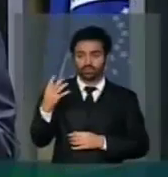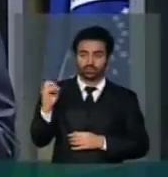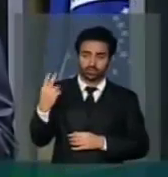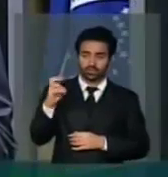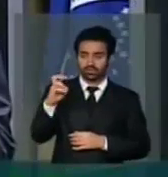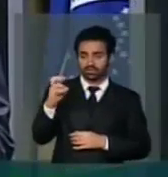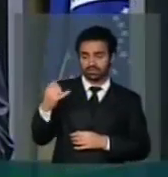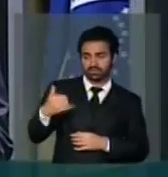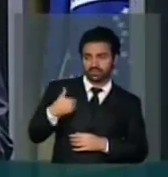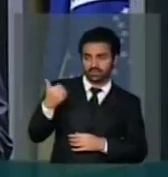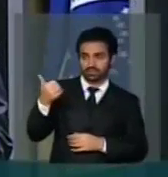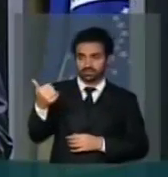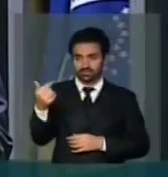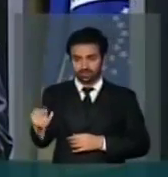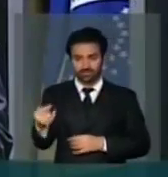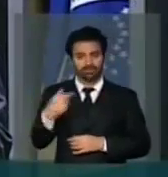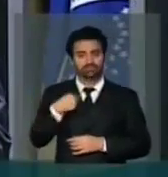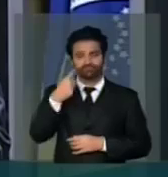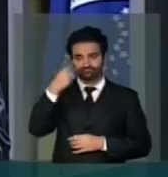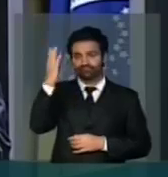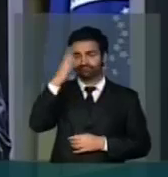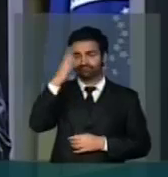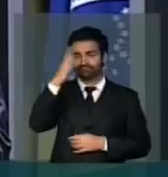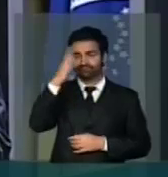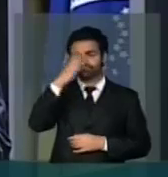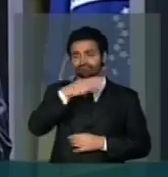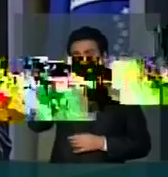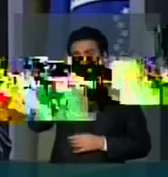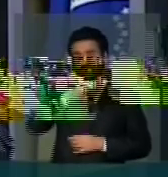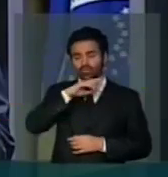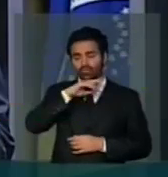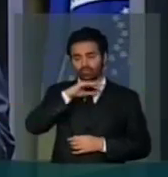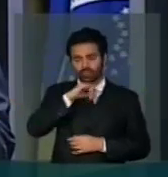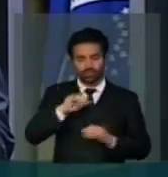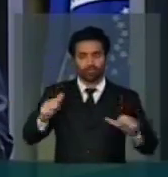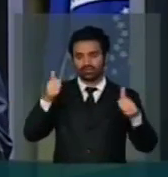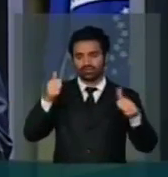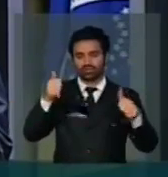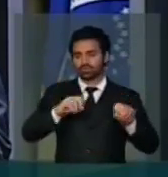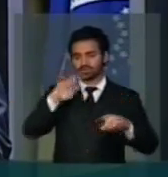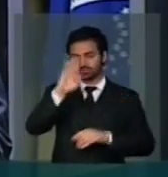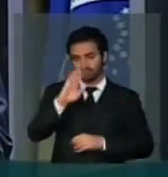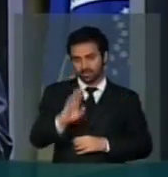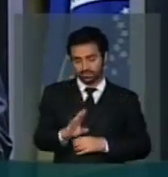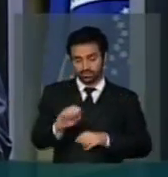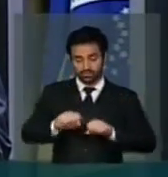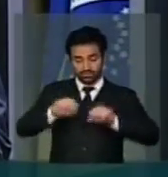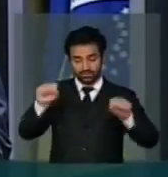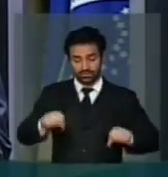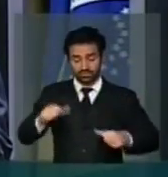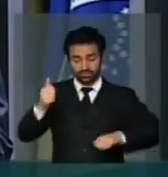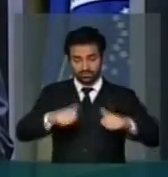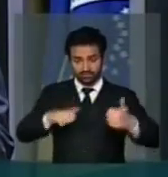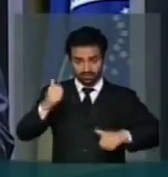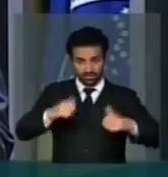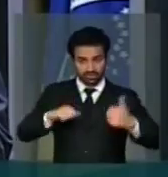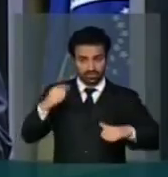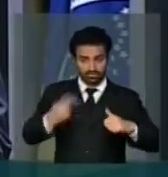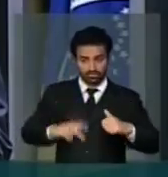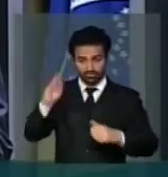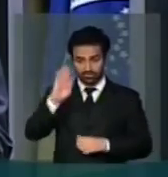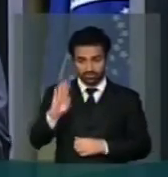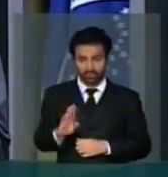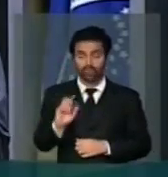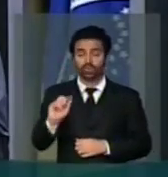17, refletem a má qualidade do próximo país. De acordo com o Sistema de Avaliação, o SAEB, no